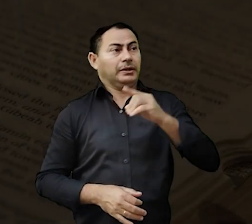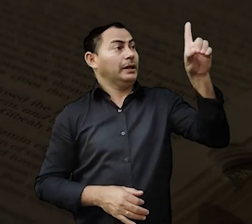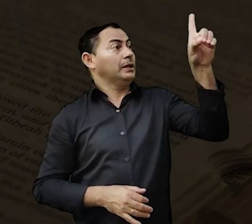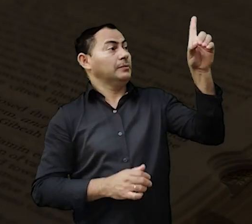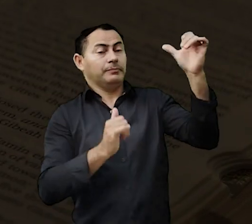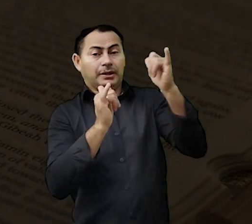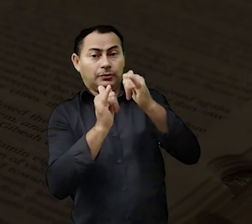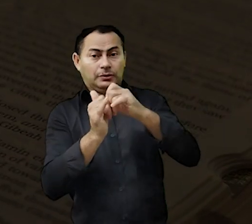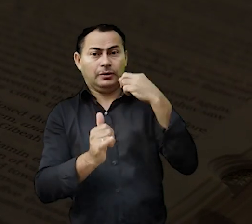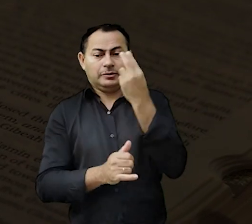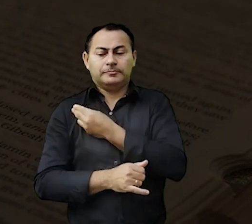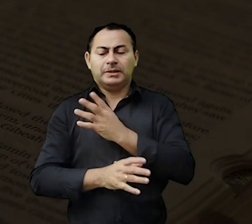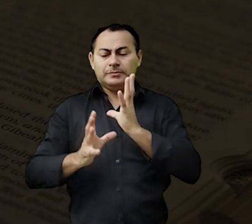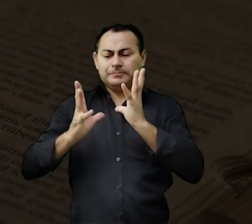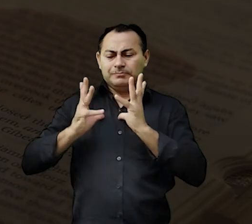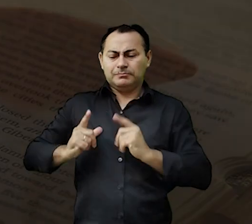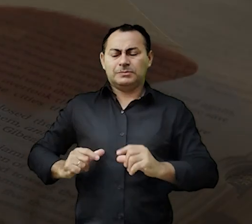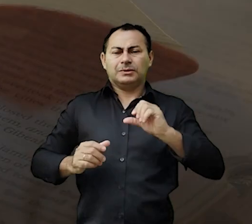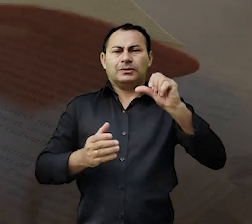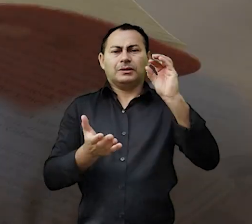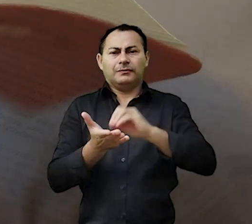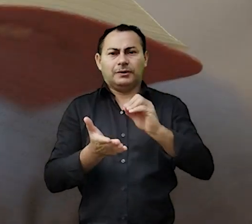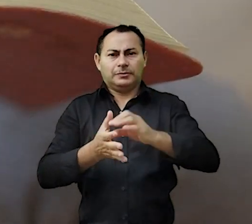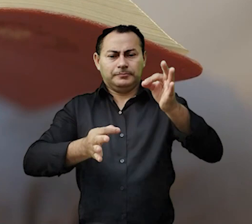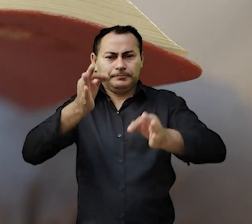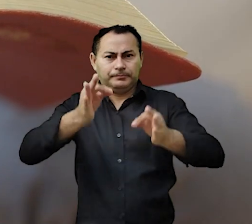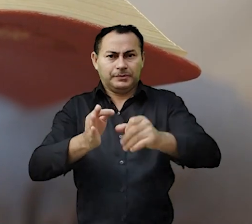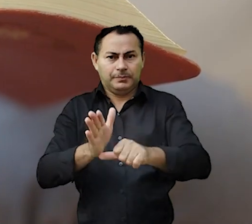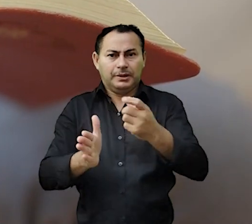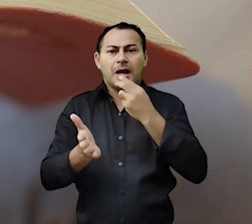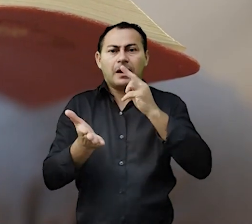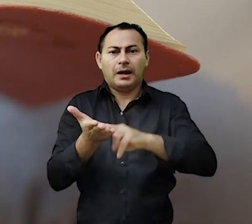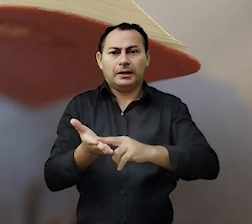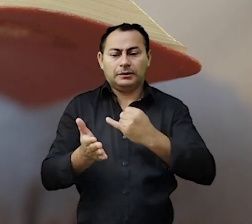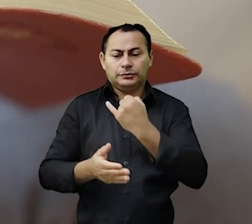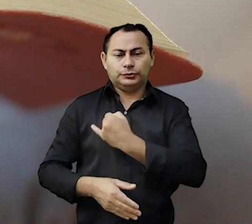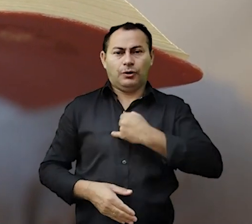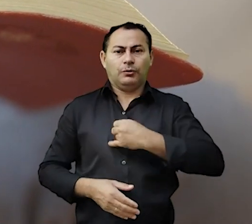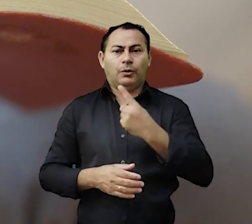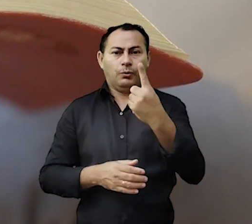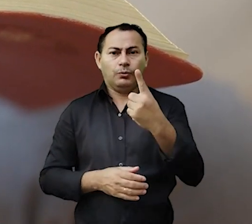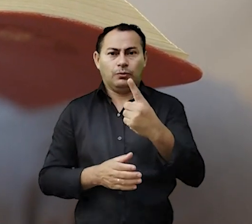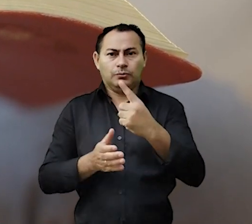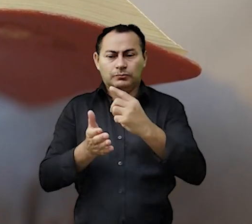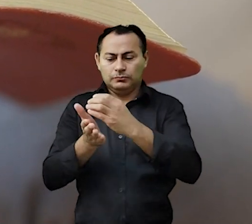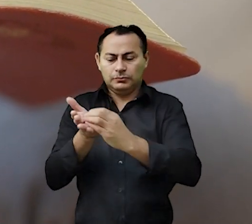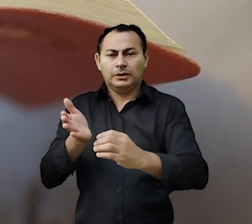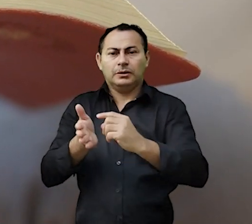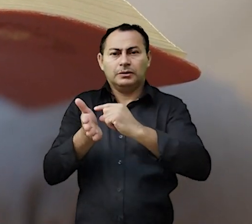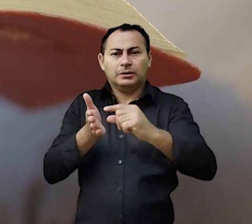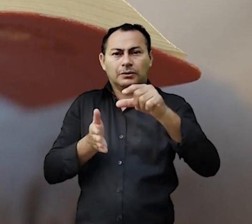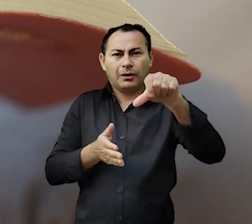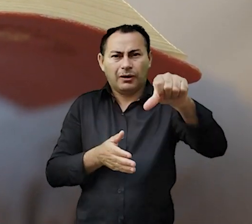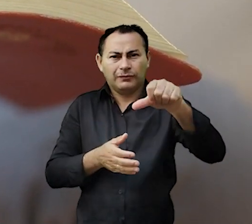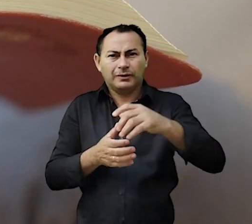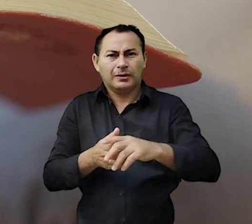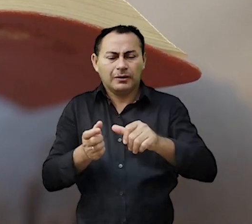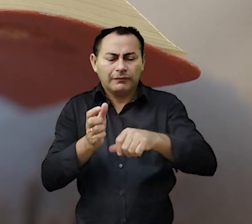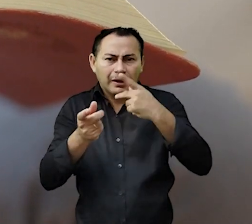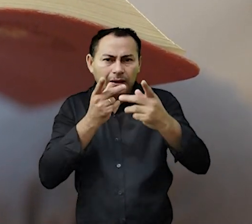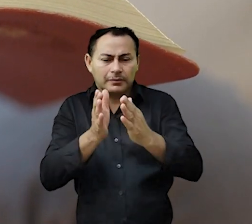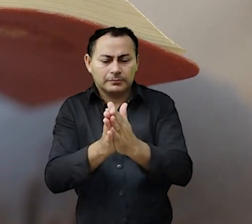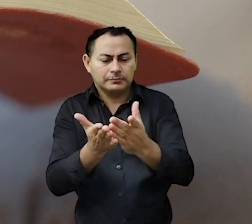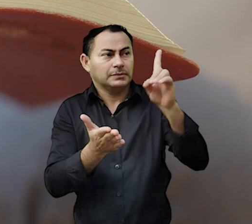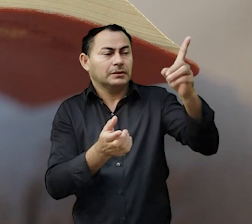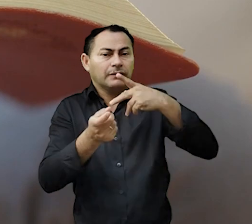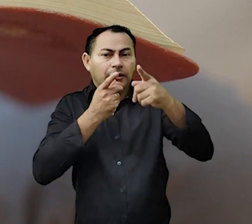nos purificar de toda injustiça. Primeira carta de João 1:9. Você sabe que foi perdoado porque a